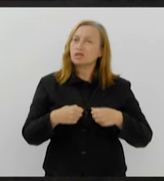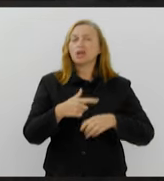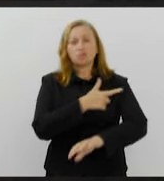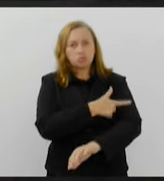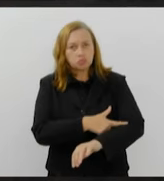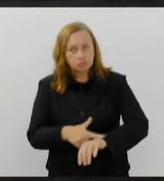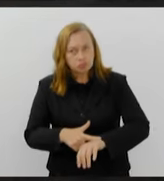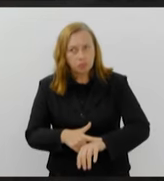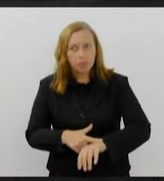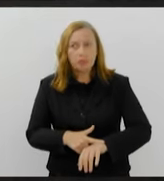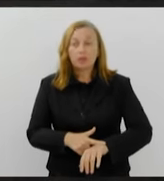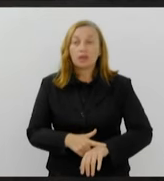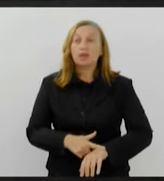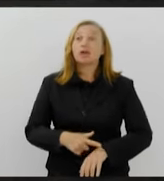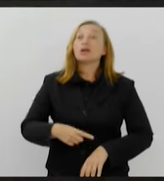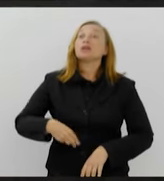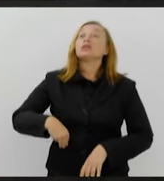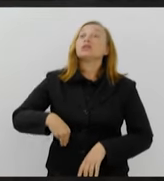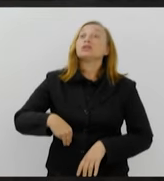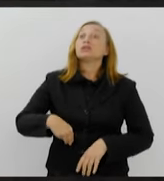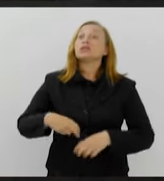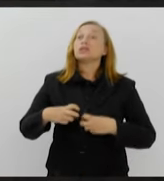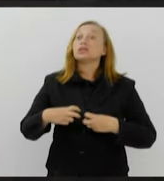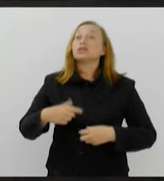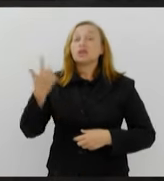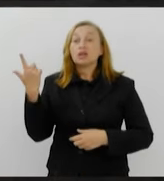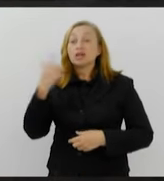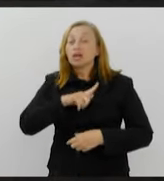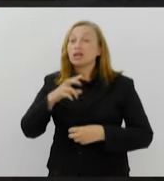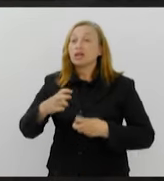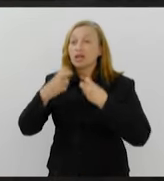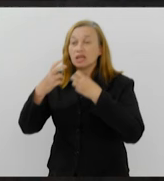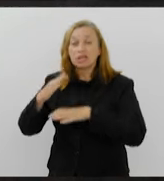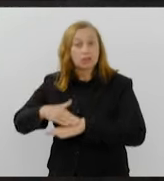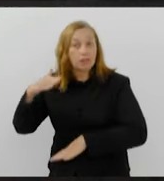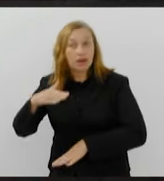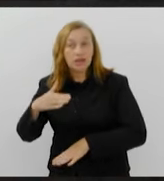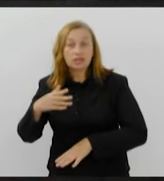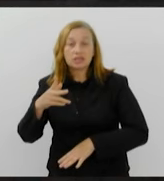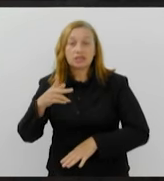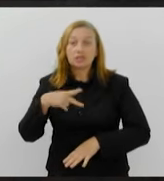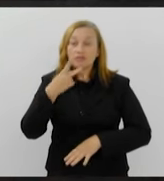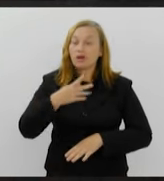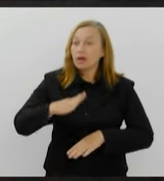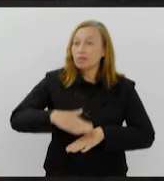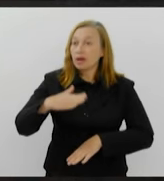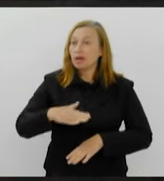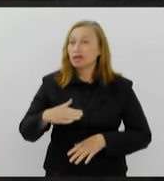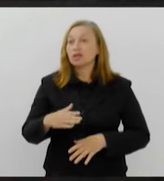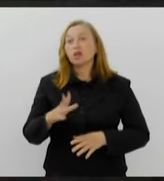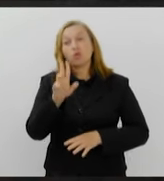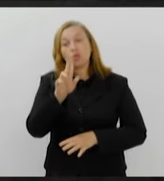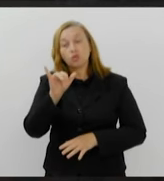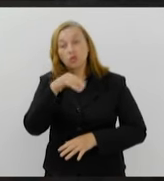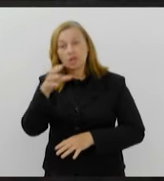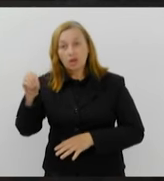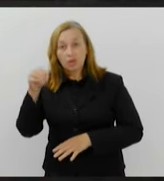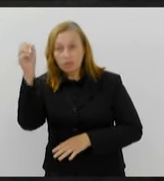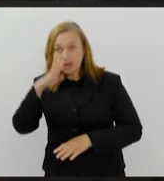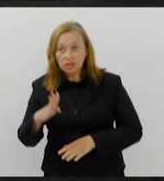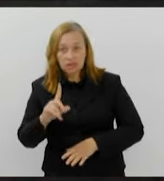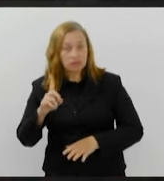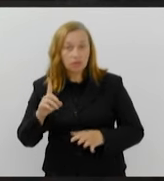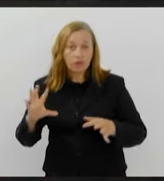né ganha quem grita mais alto quem justifica melhor quem questiona melhor falei para ele que União Brasil de forma alguma